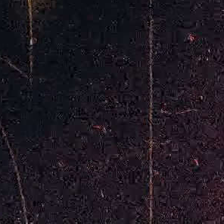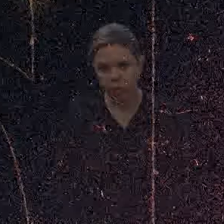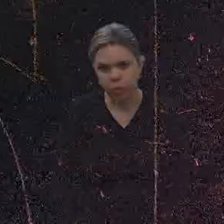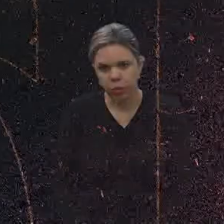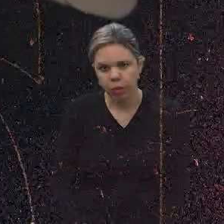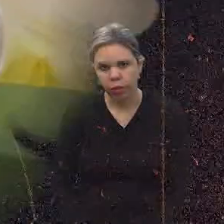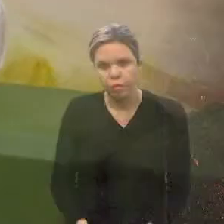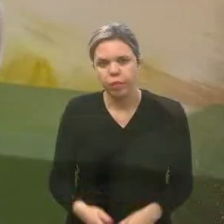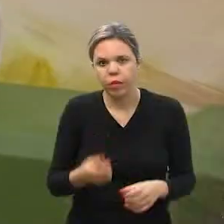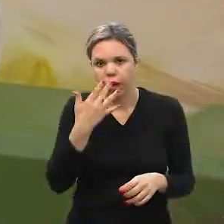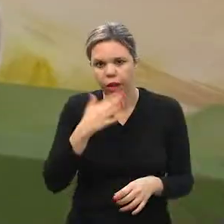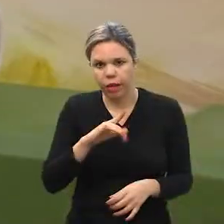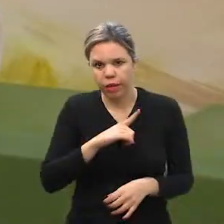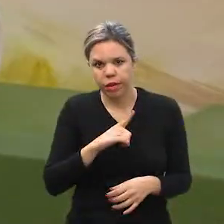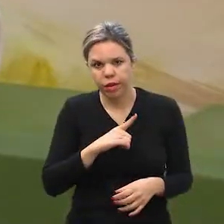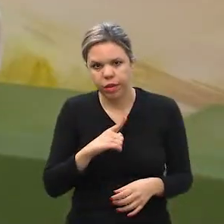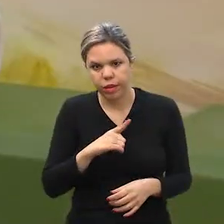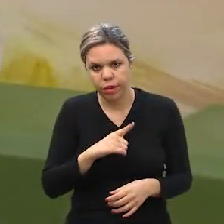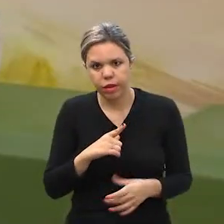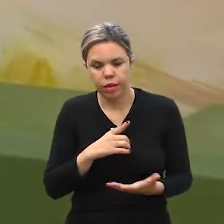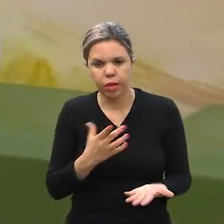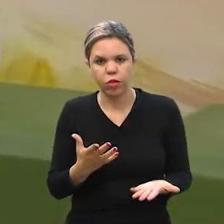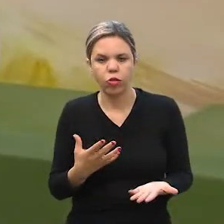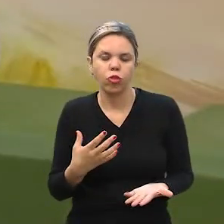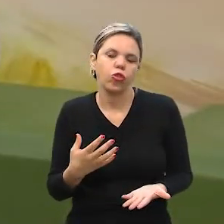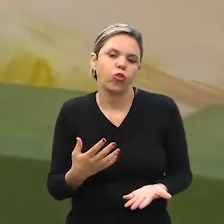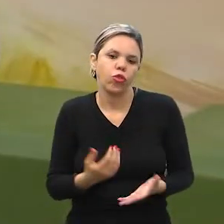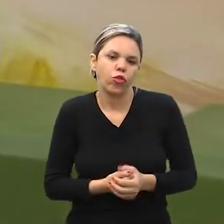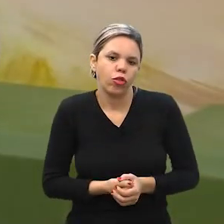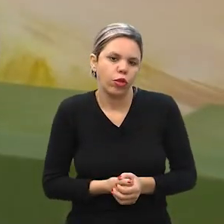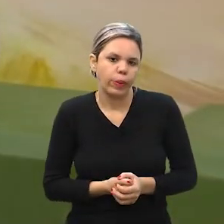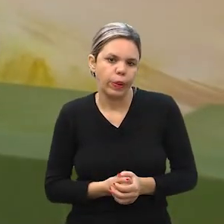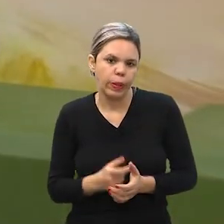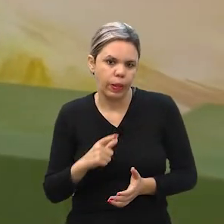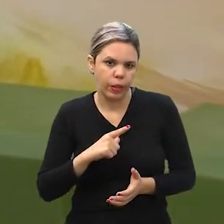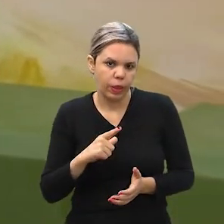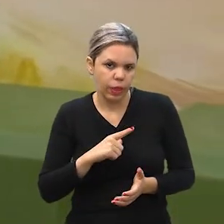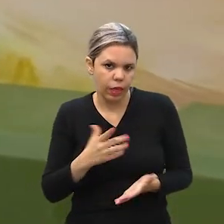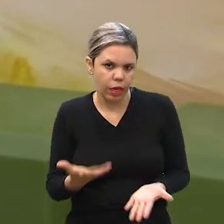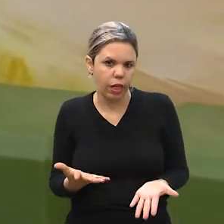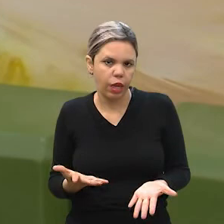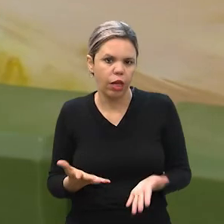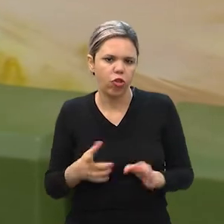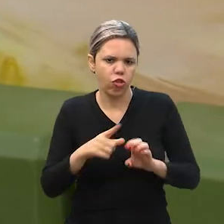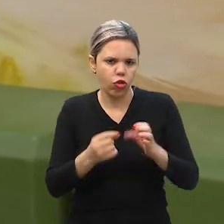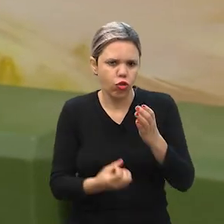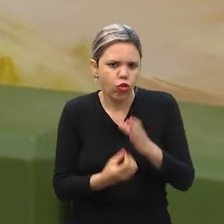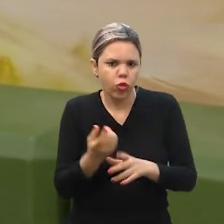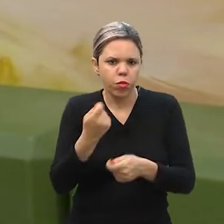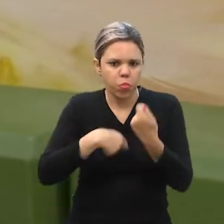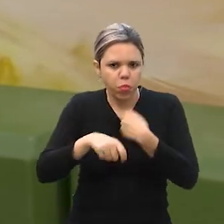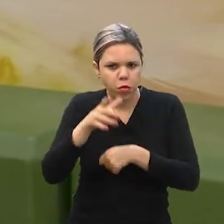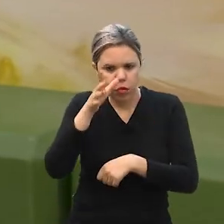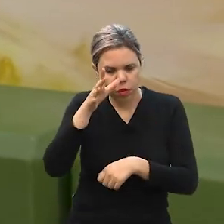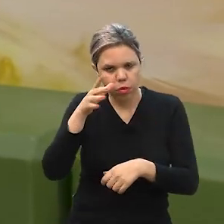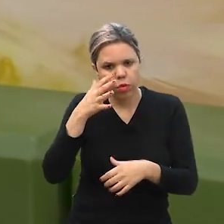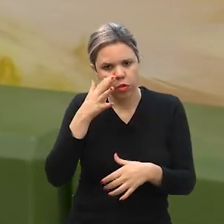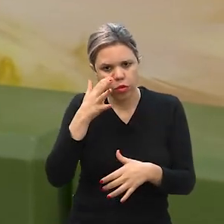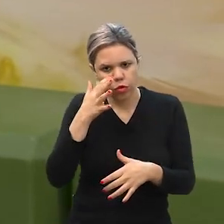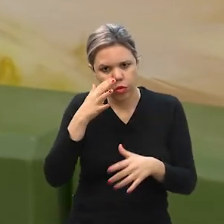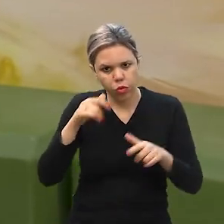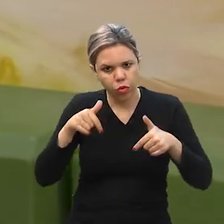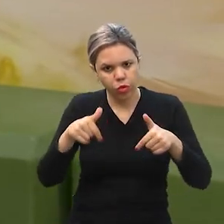Ela tem um lado empreendedor que é admirável, certo? Então, para